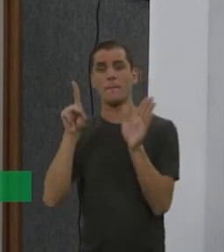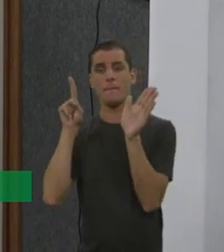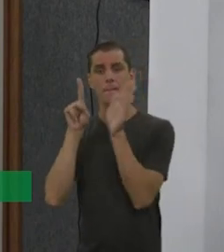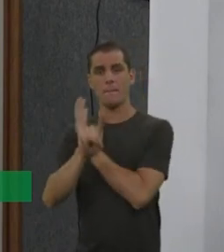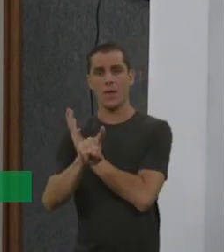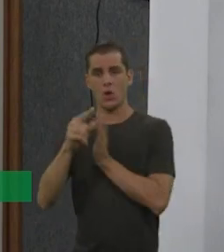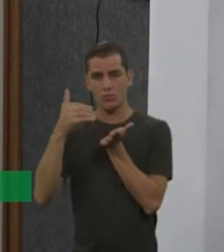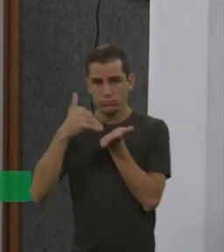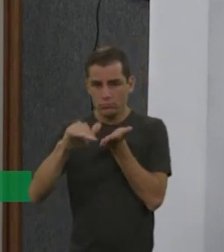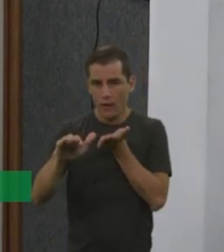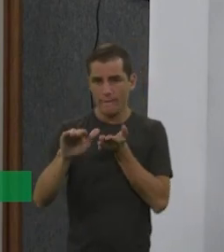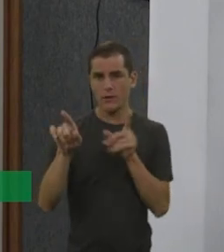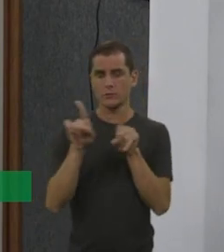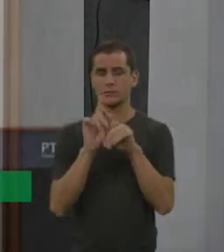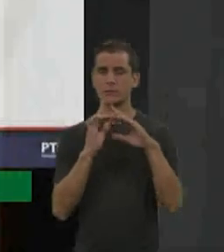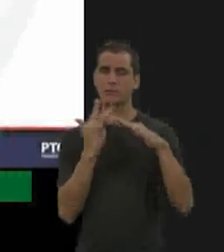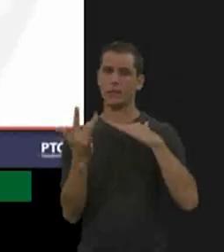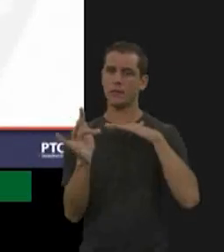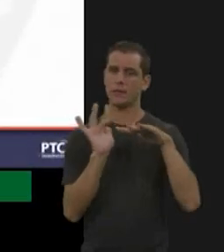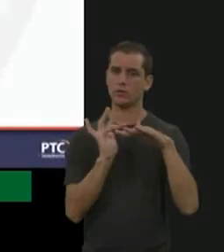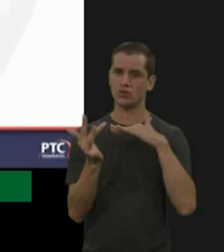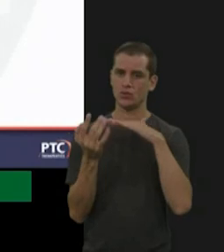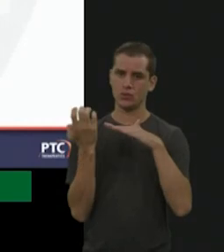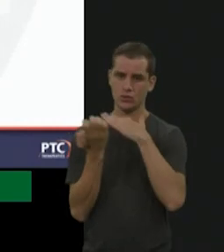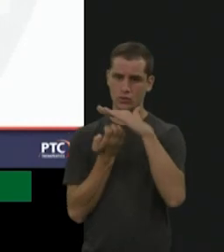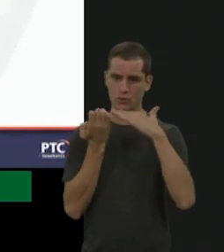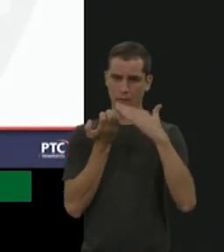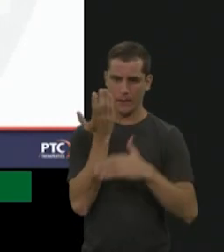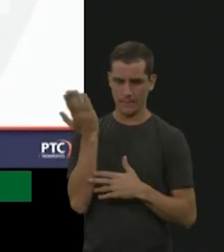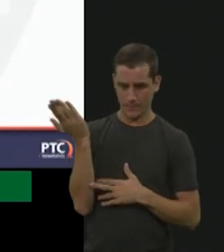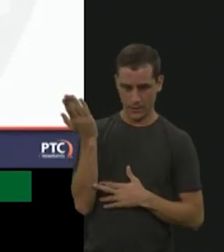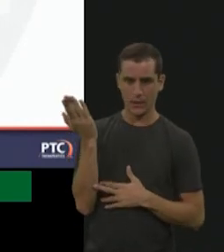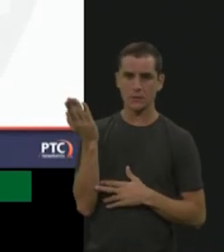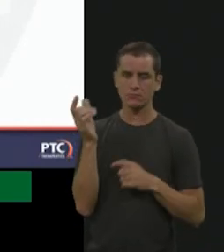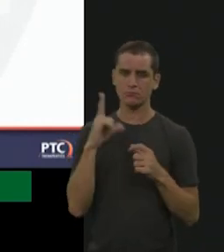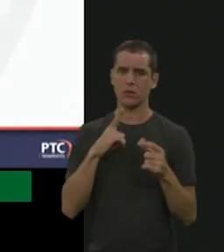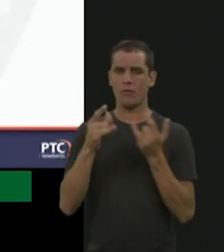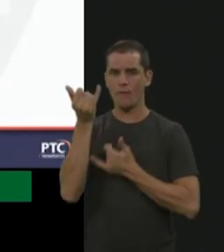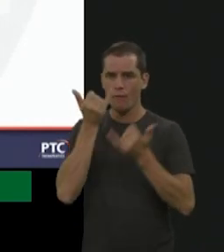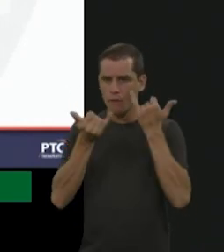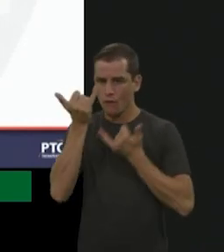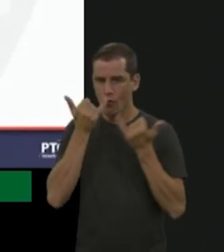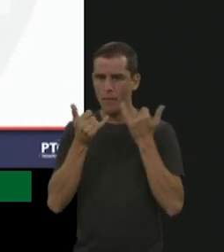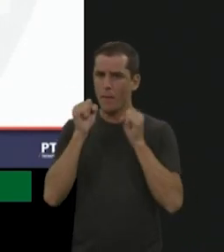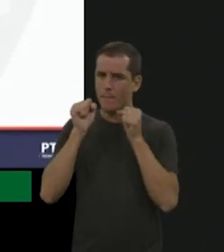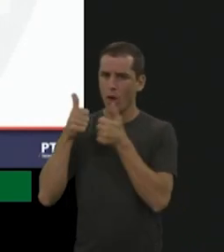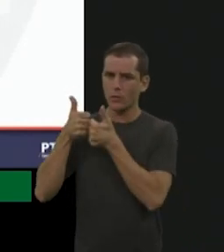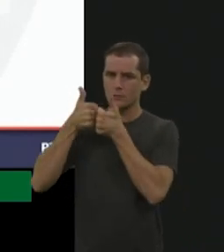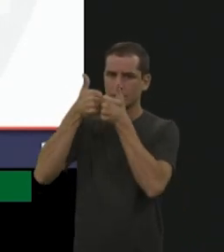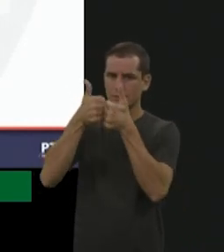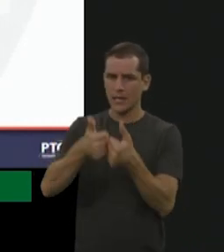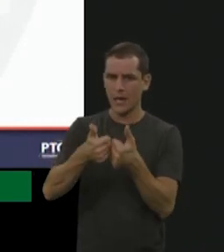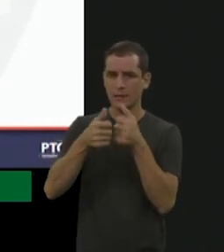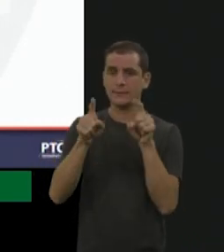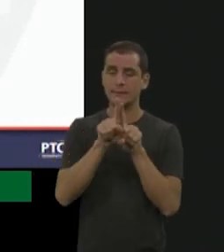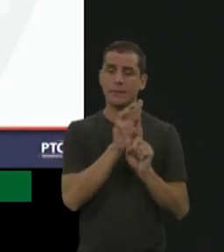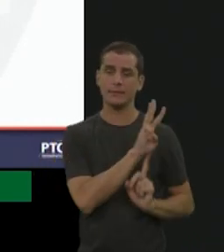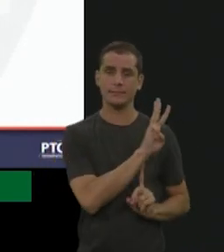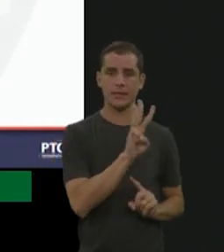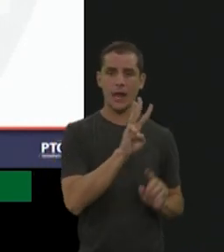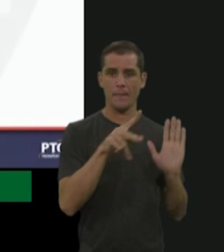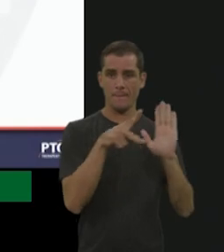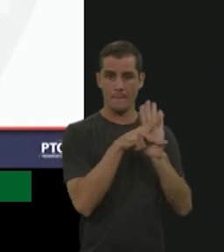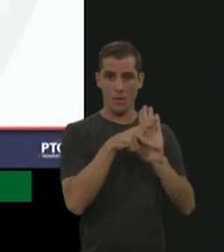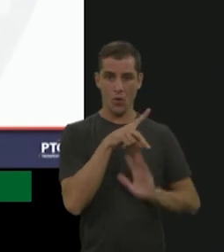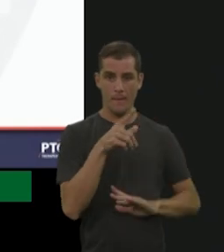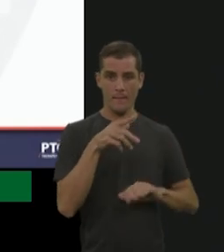nossas redes sociais, então, traz bastante de informação, se vocês quiserem seguir. E aqui o site para profissionais de saúde com